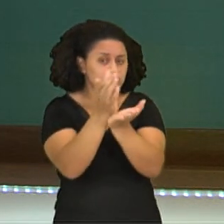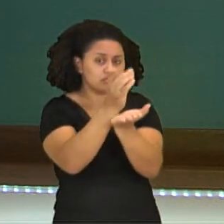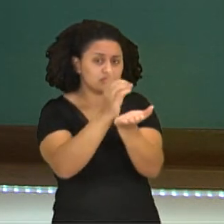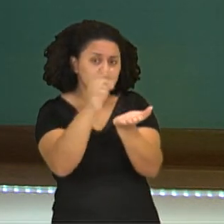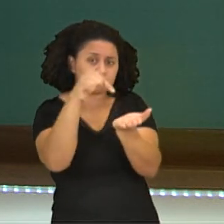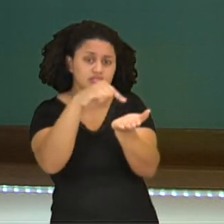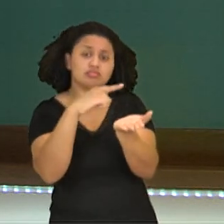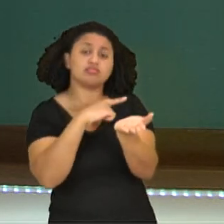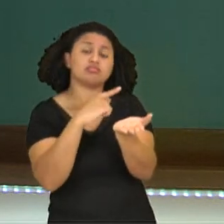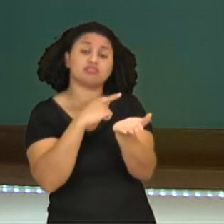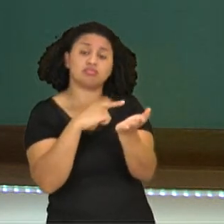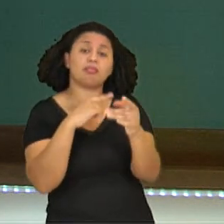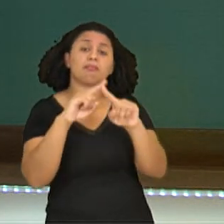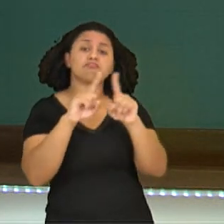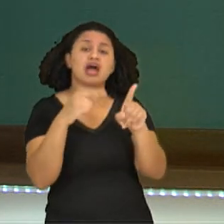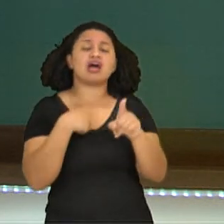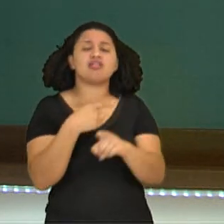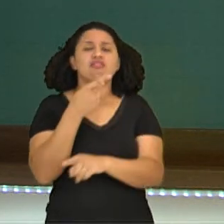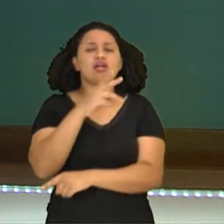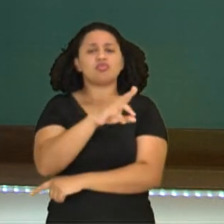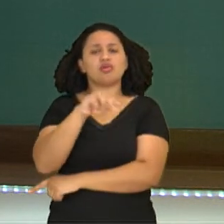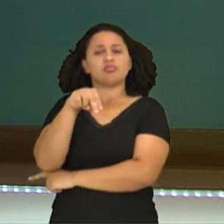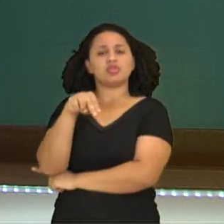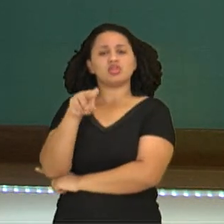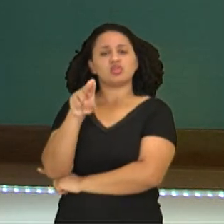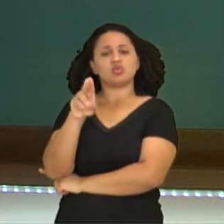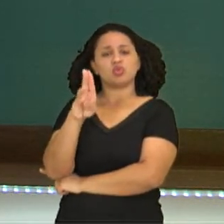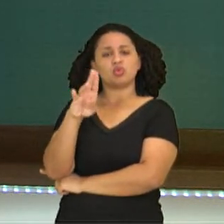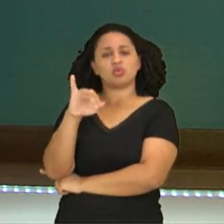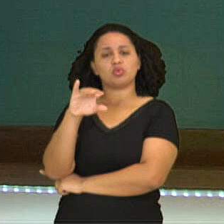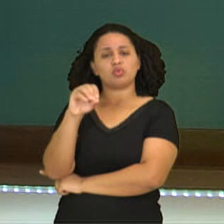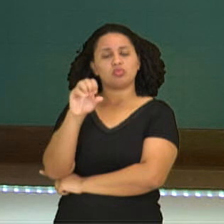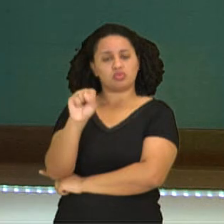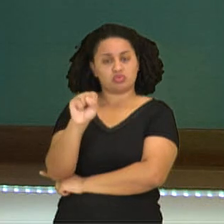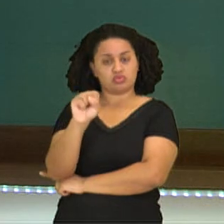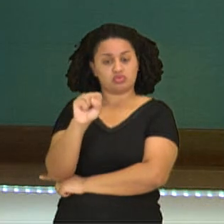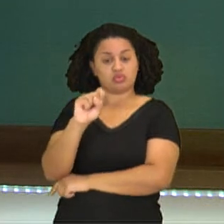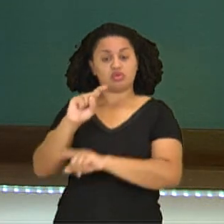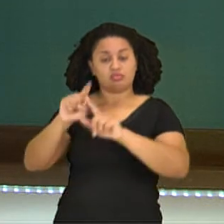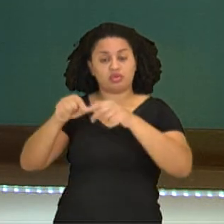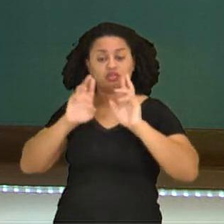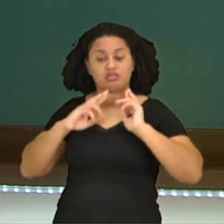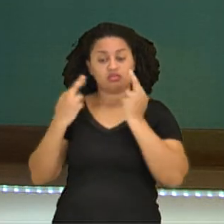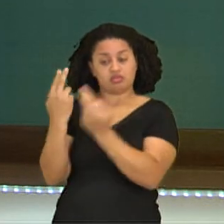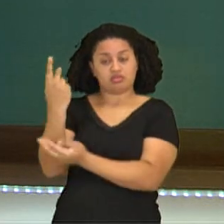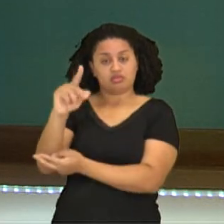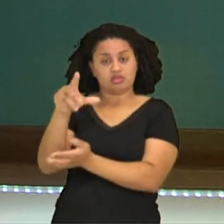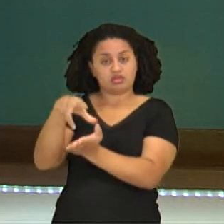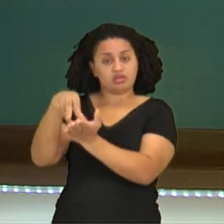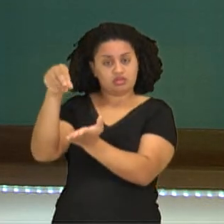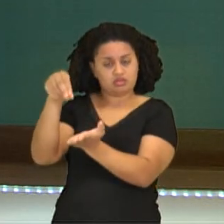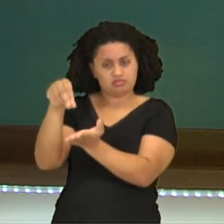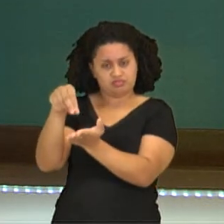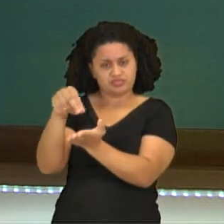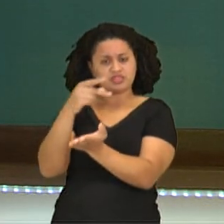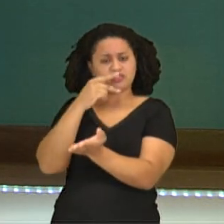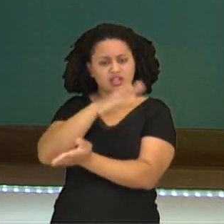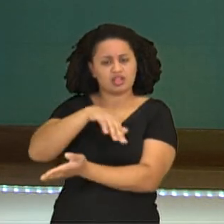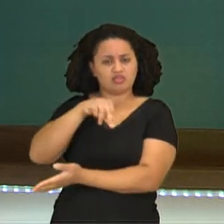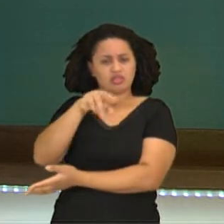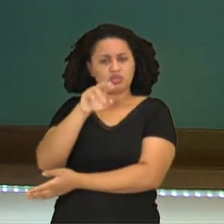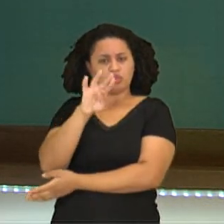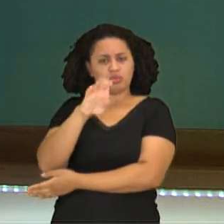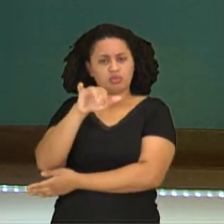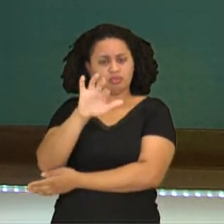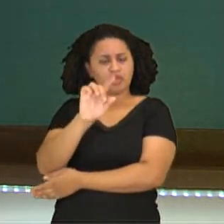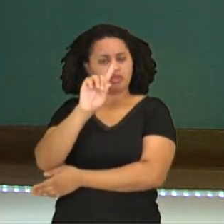que se falam de núbios, que é a expressão utilizada para o reino cuxita. Eles eram chamados de povo da Núbia. Também vamos ver nesta